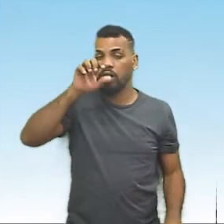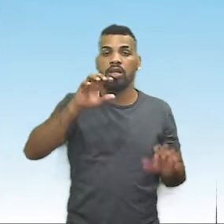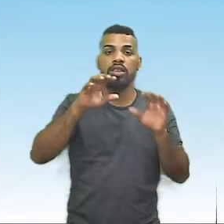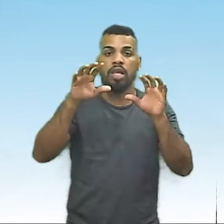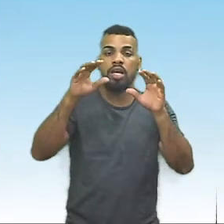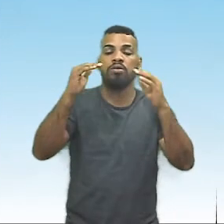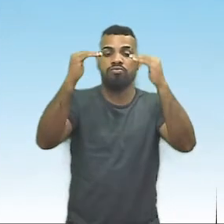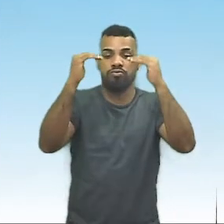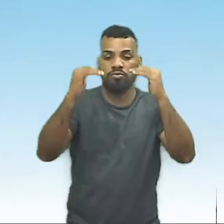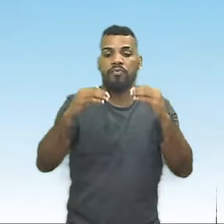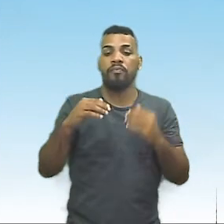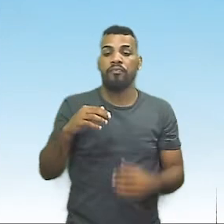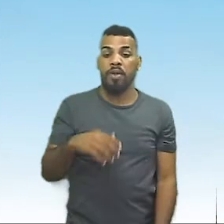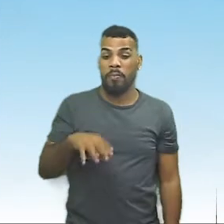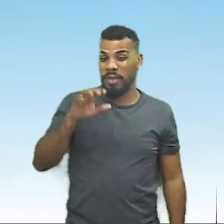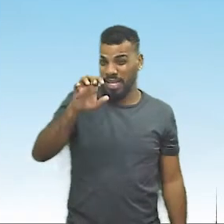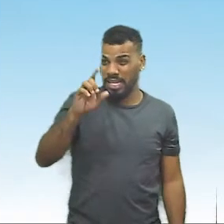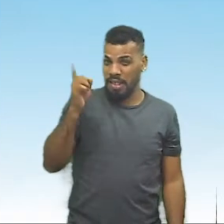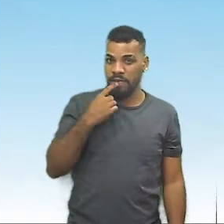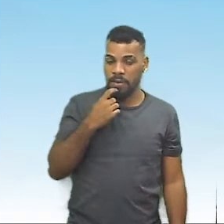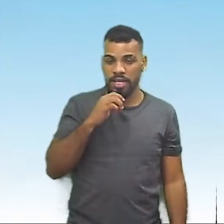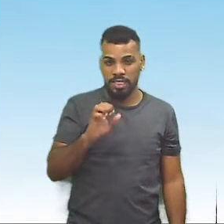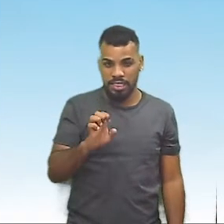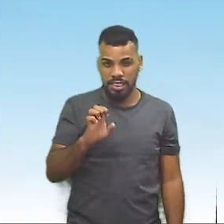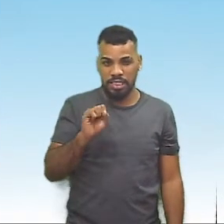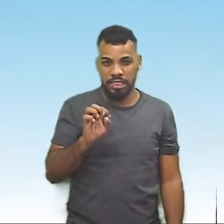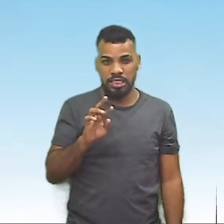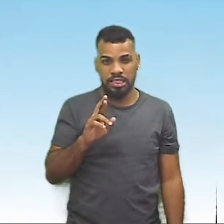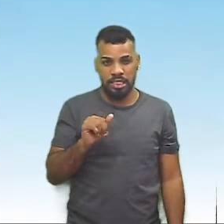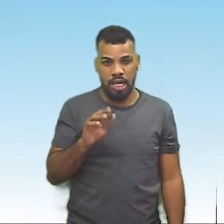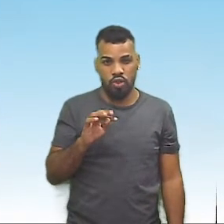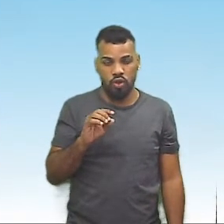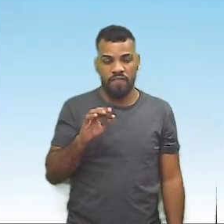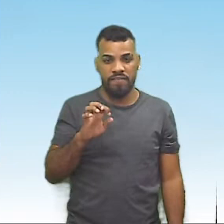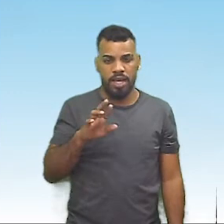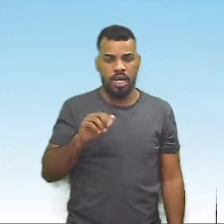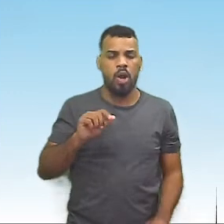Já na estratosfera,